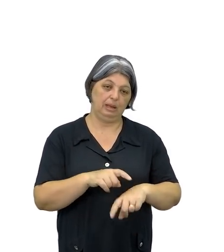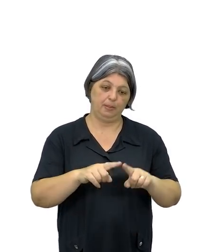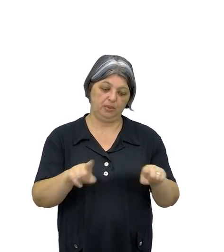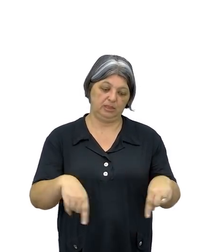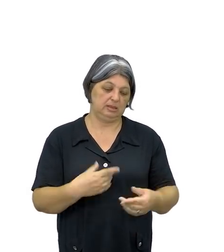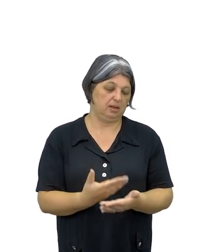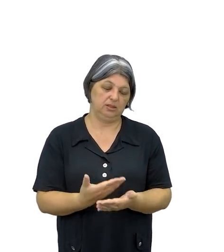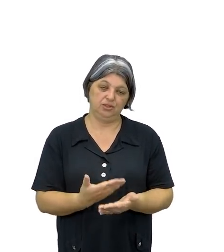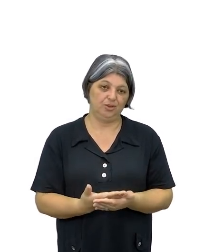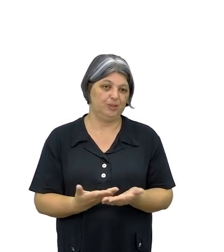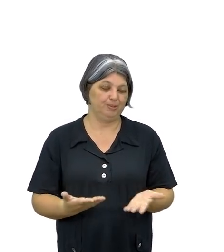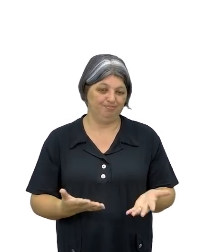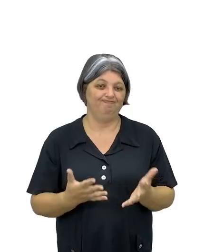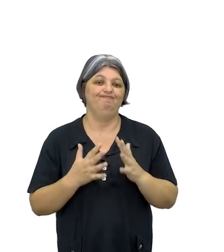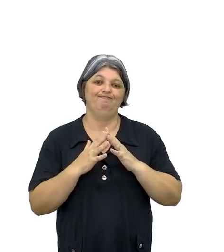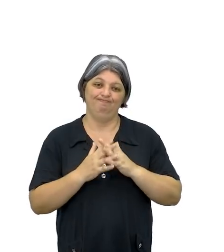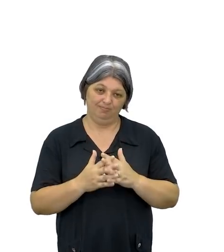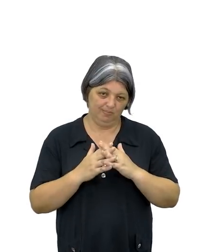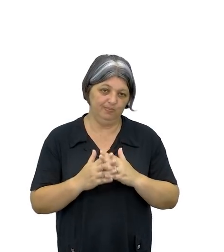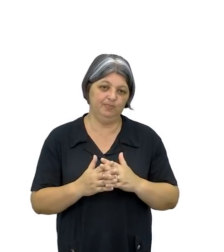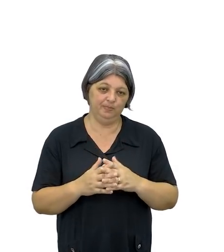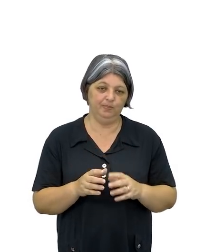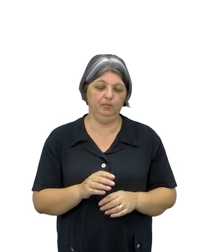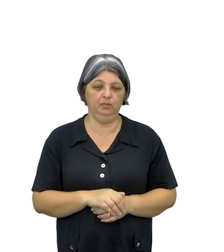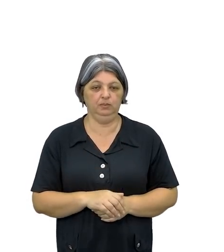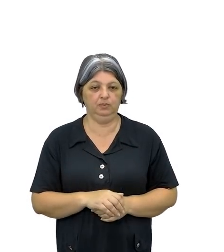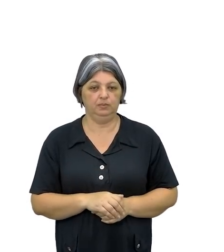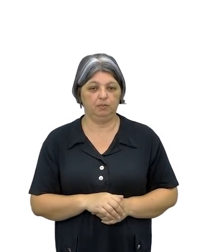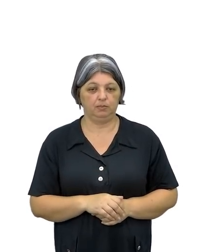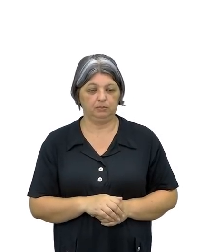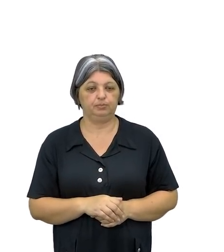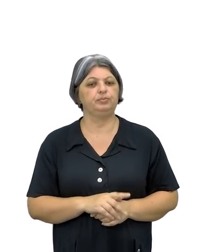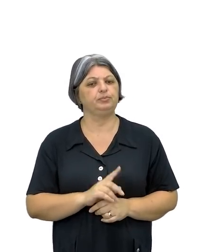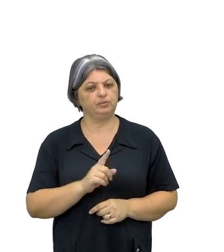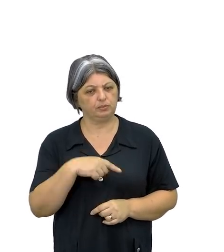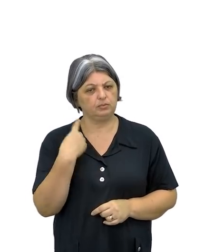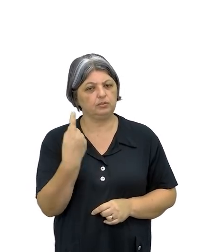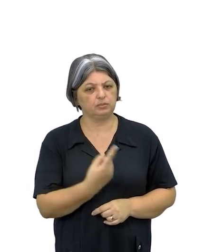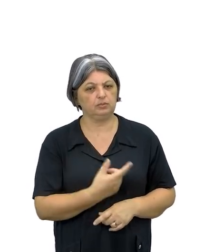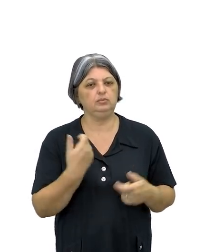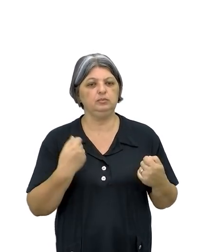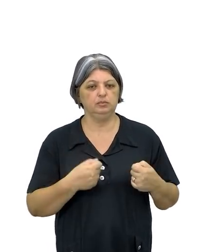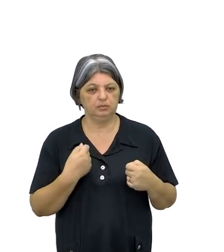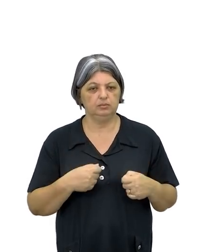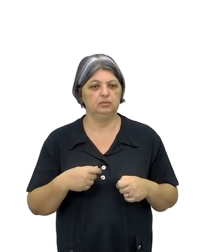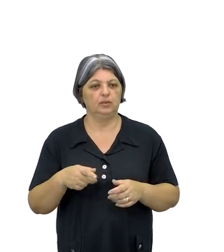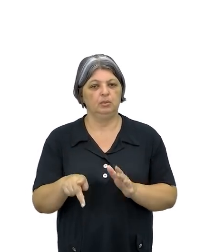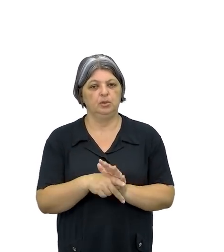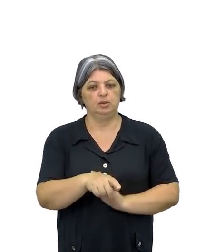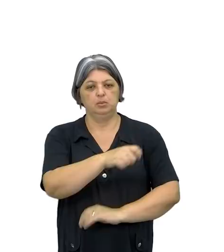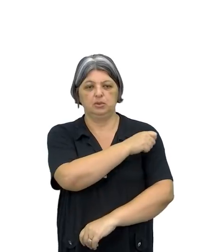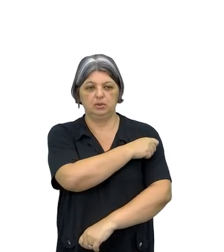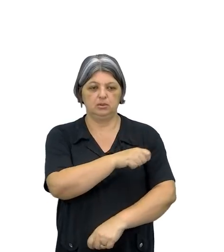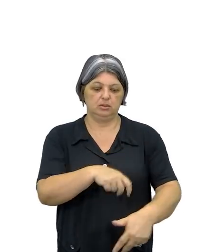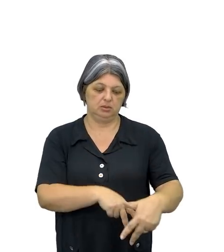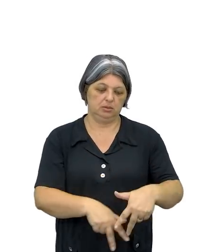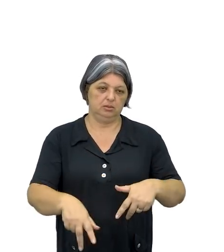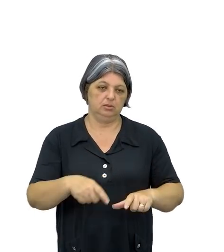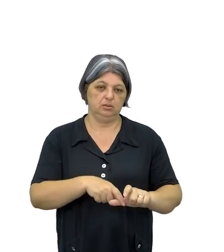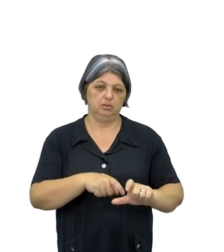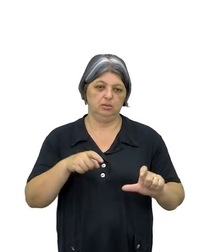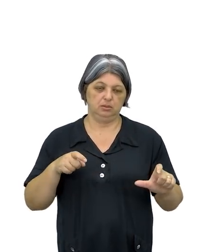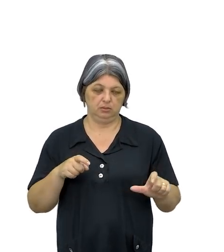um pouco complicado, né? Mas a gente precisa dar voz para os estudantes. E aí sim fazer